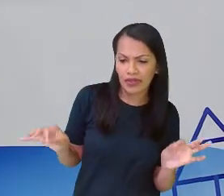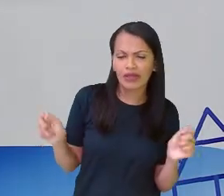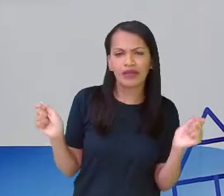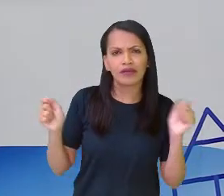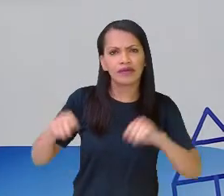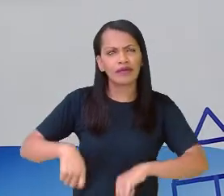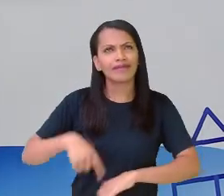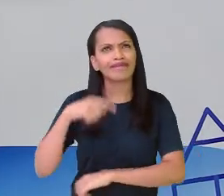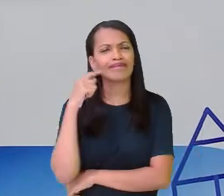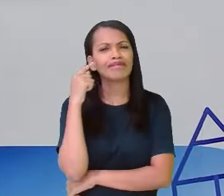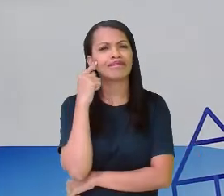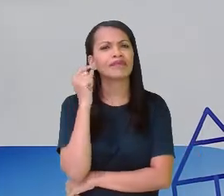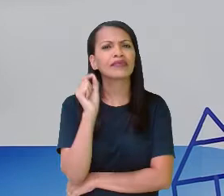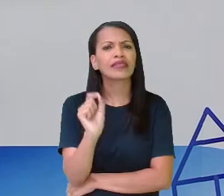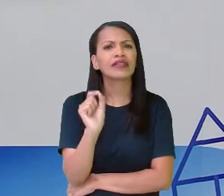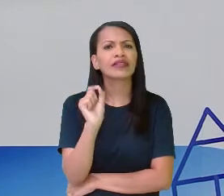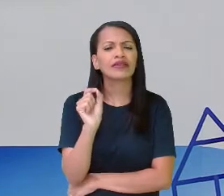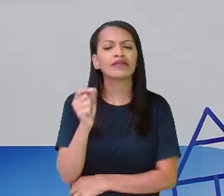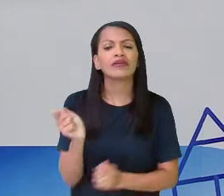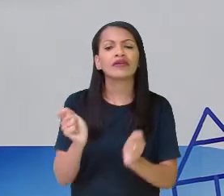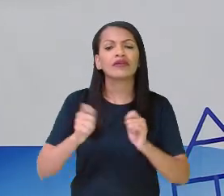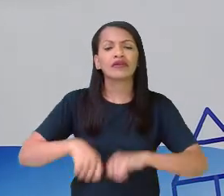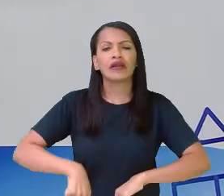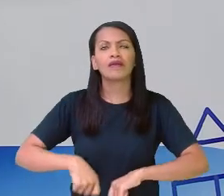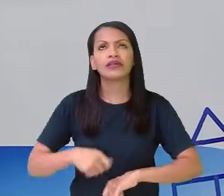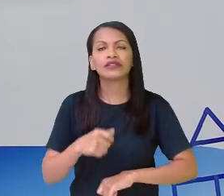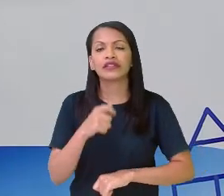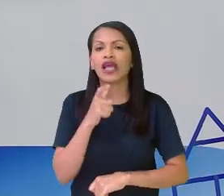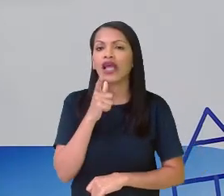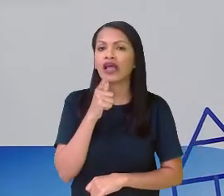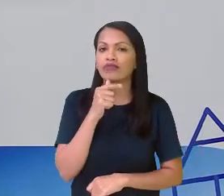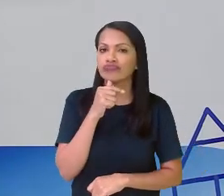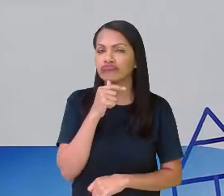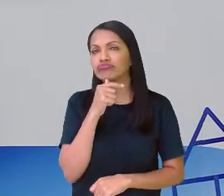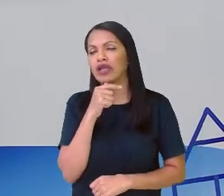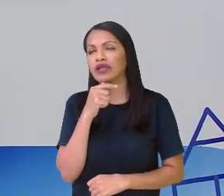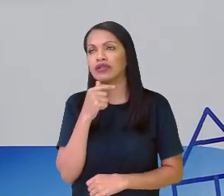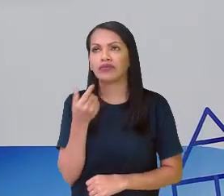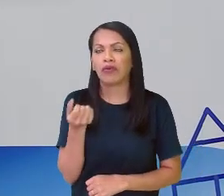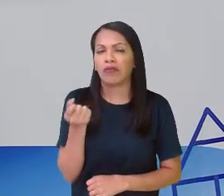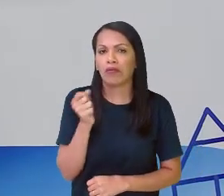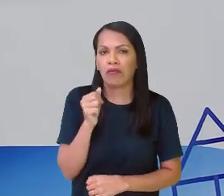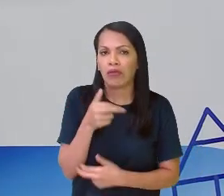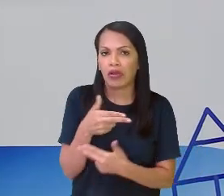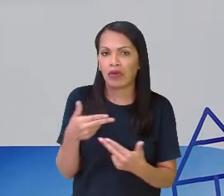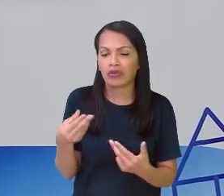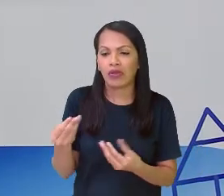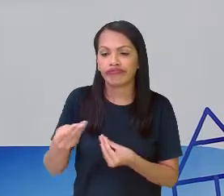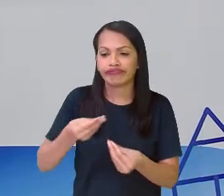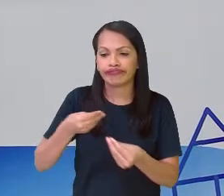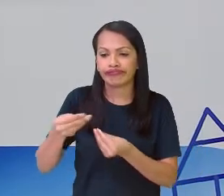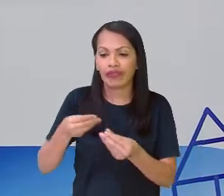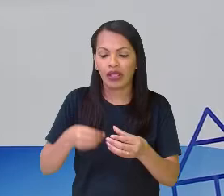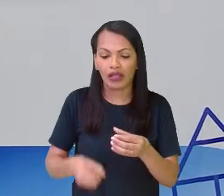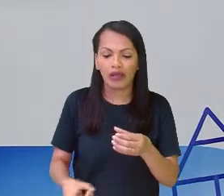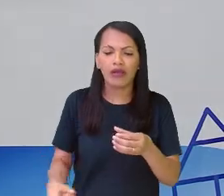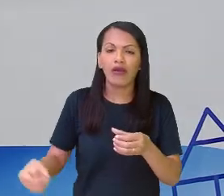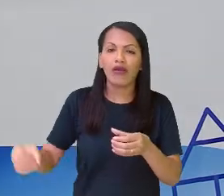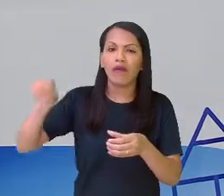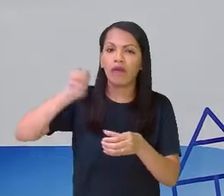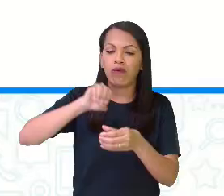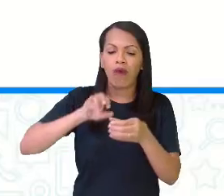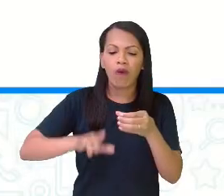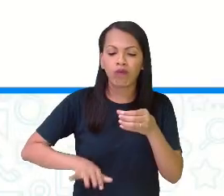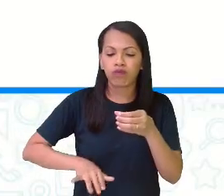pensa imediatamente em capacidade líquida de um recipiente. Tranquilo? Vamos lá.